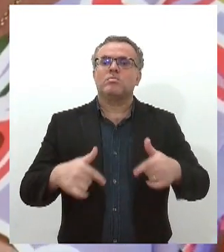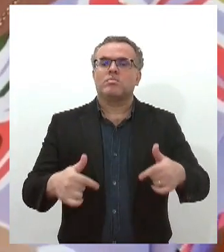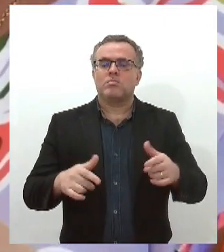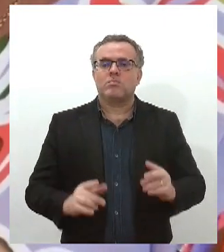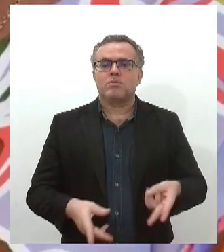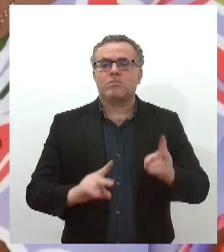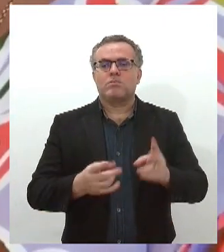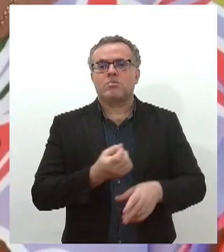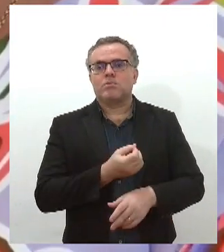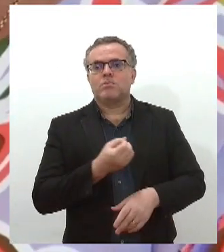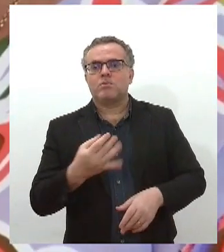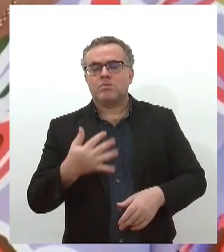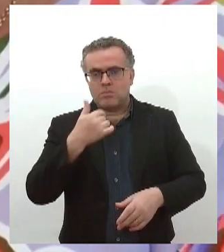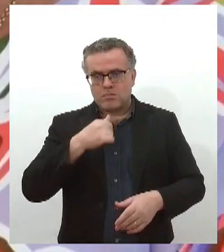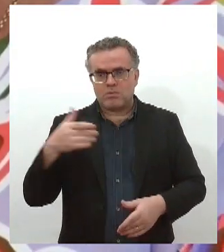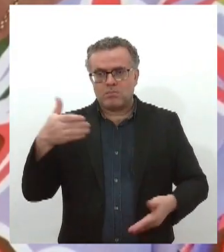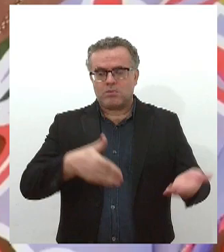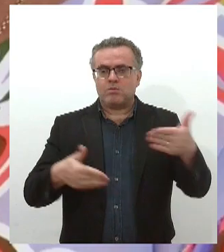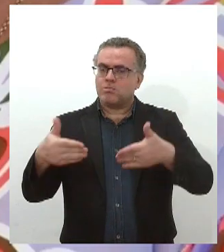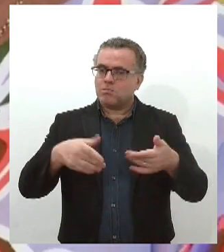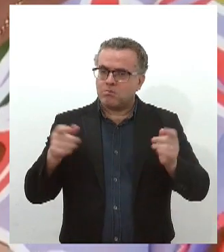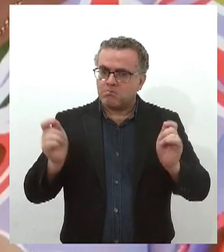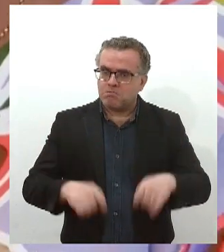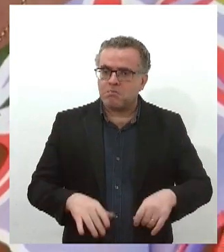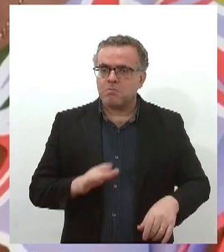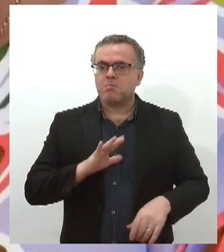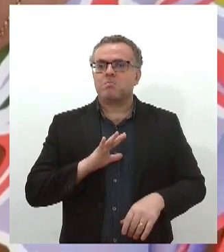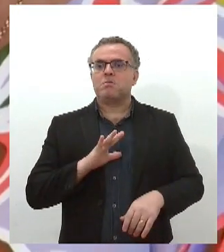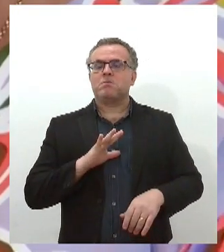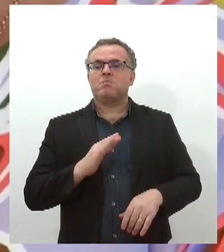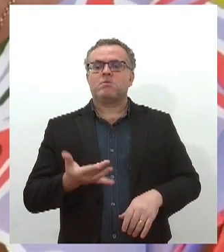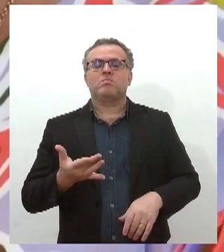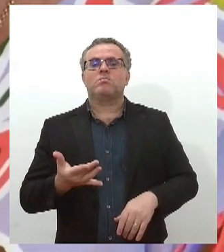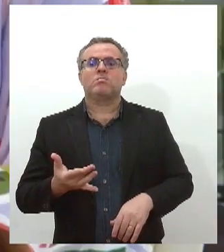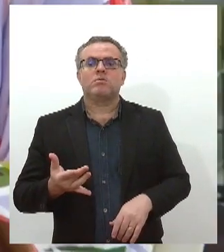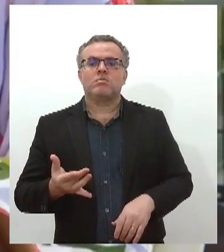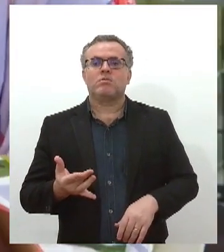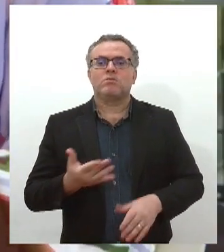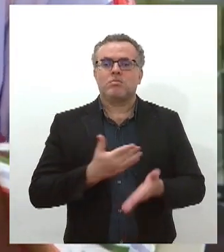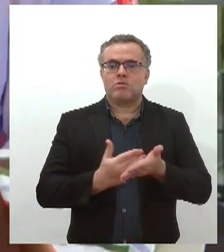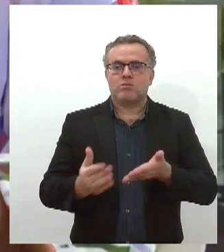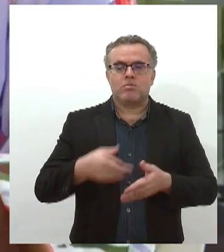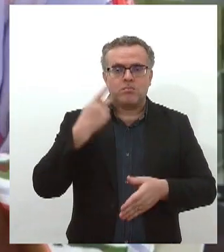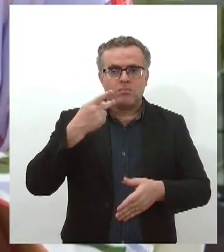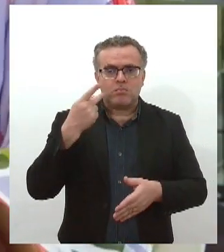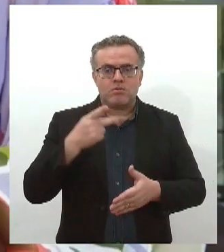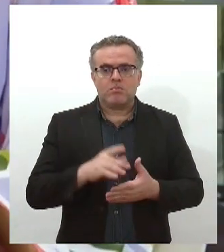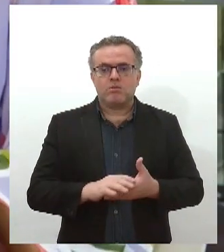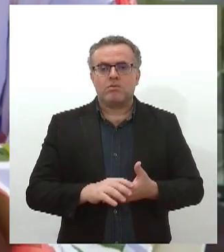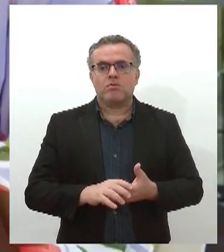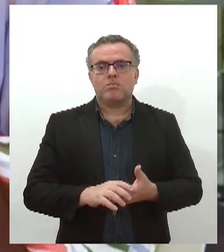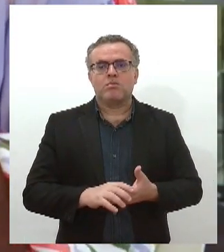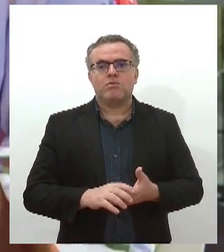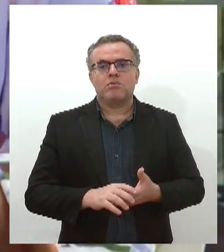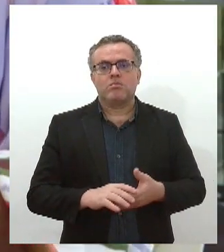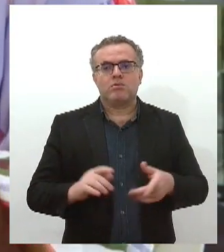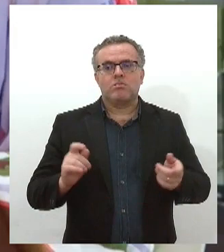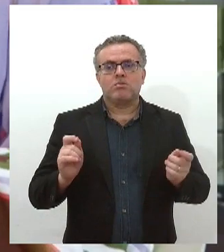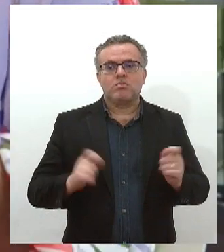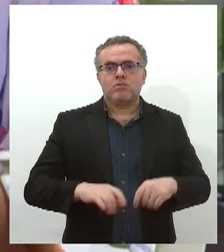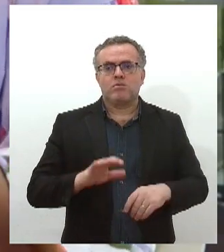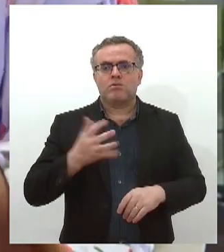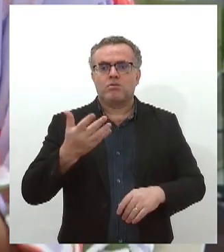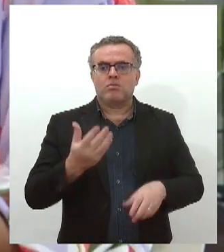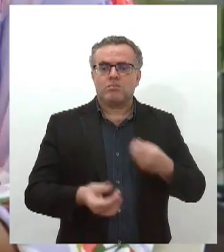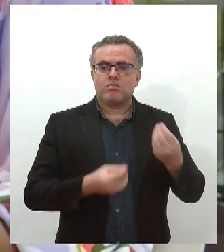se sintam encorajadas a ocupar espaços de poder. Mas lógico que o papel maior